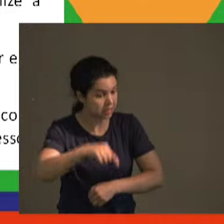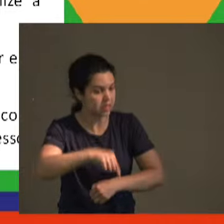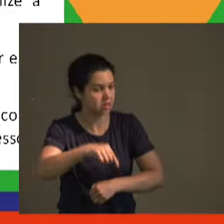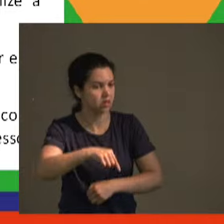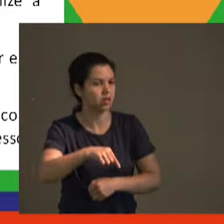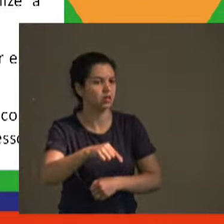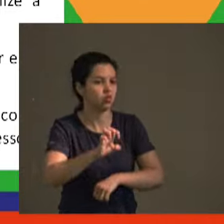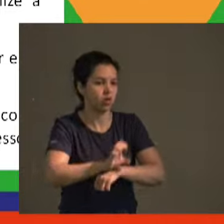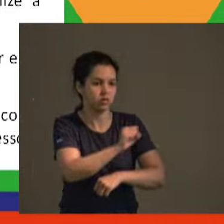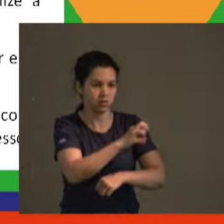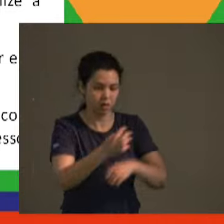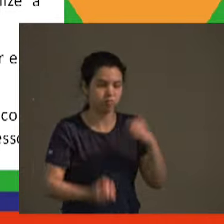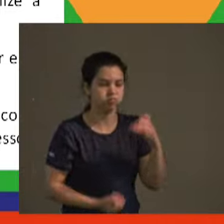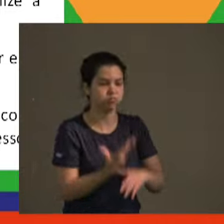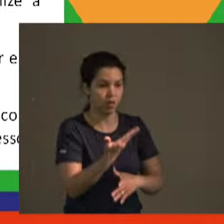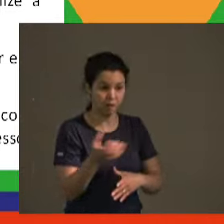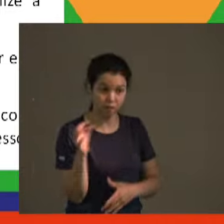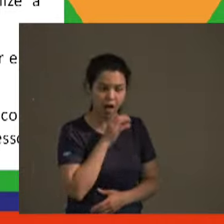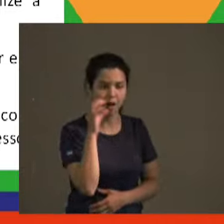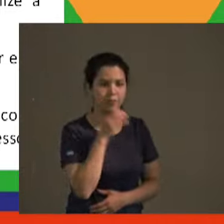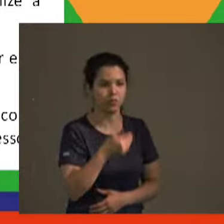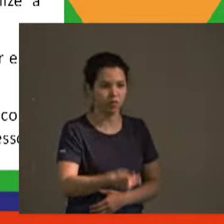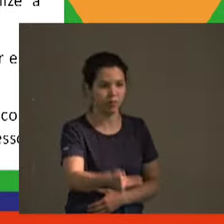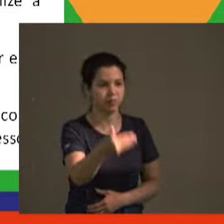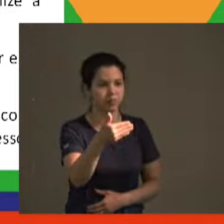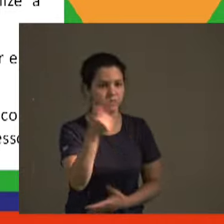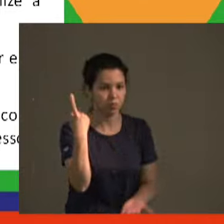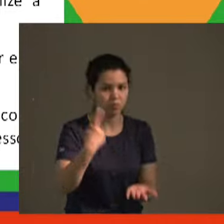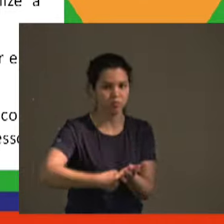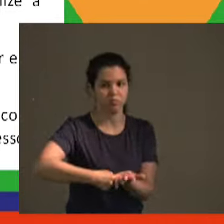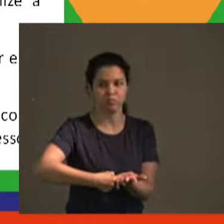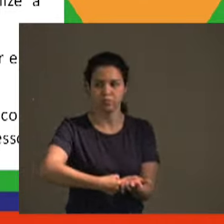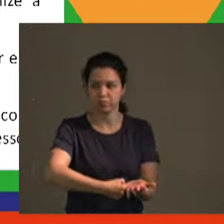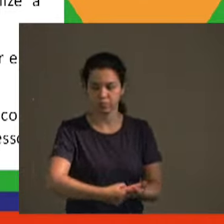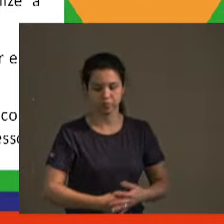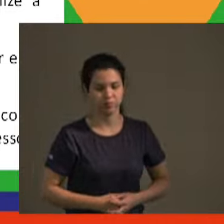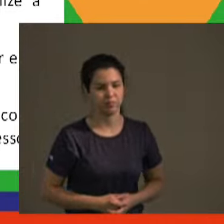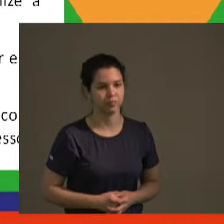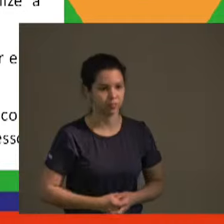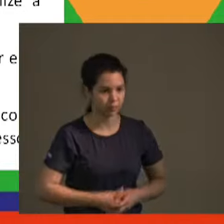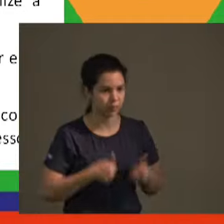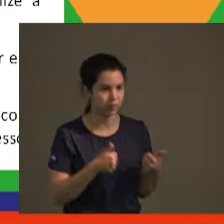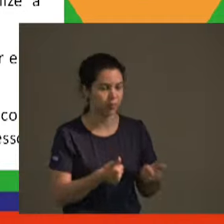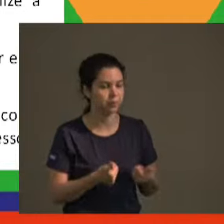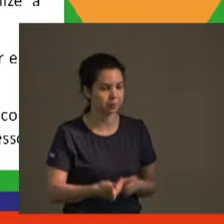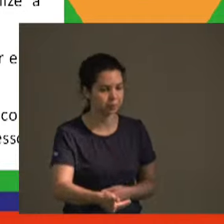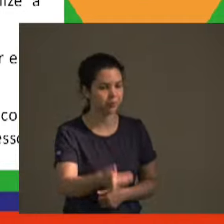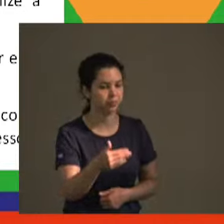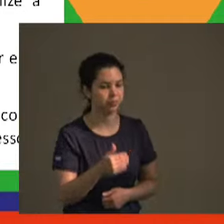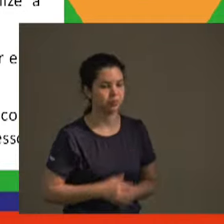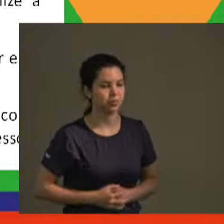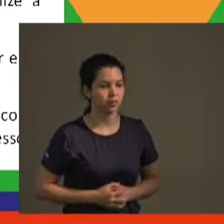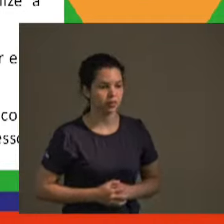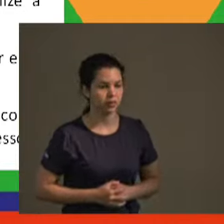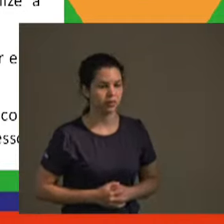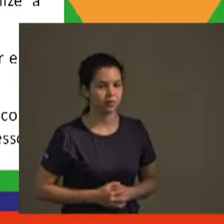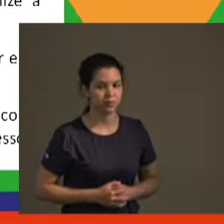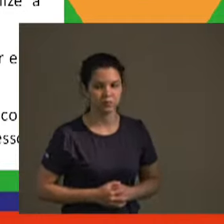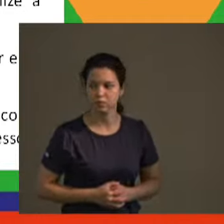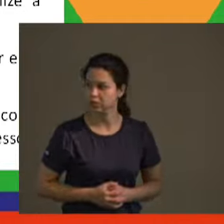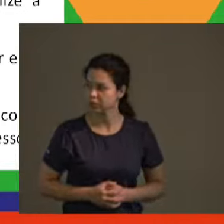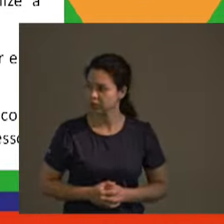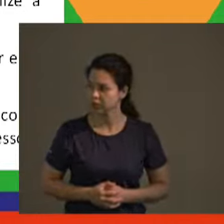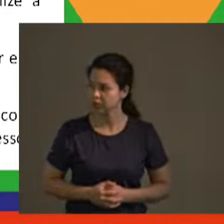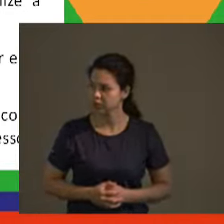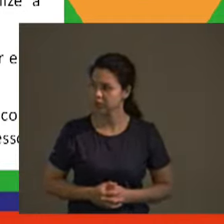Catarina o mais breve possível. Beleza? Combinado? Então tá bom, vamos lá. E Alexandre também, viu, Alexandre? Você também, não está